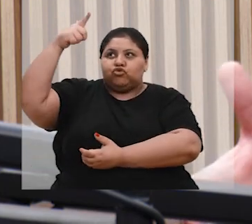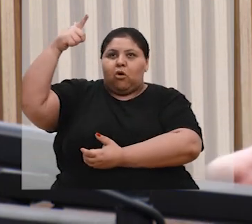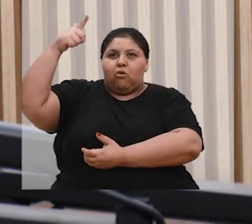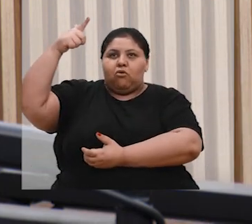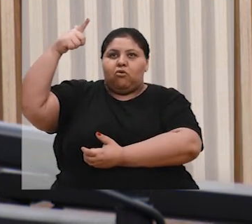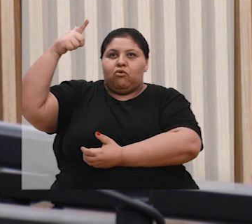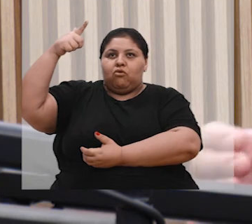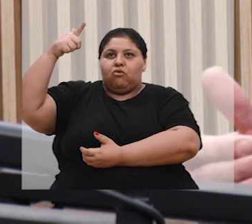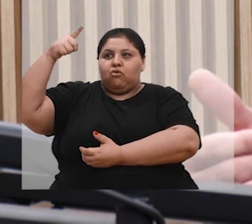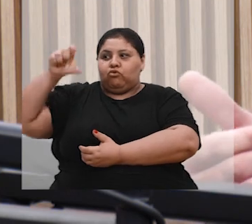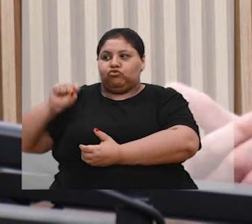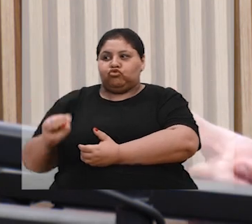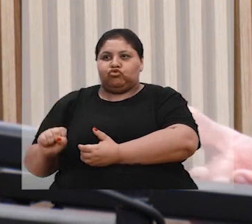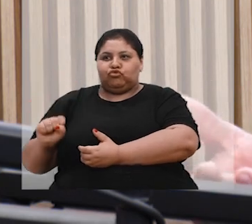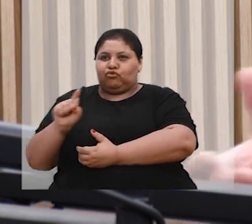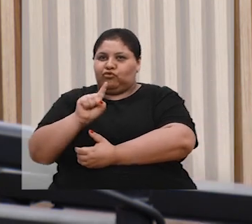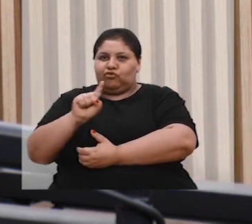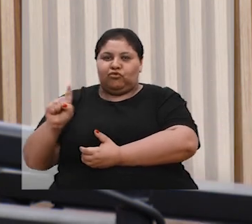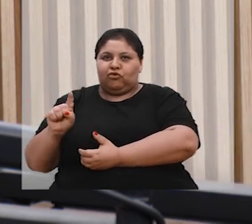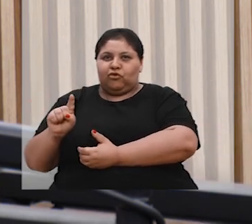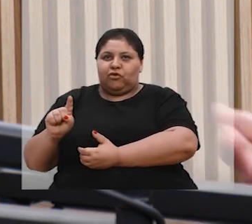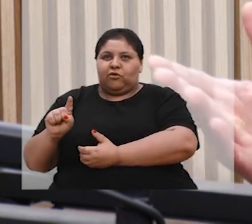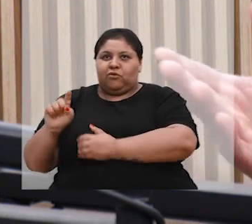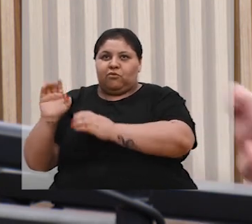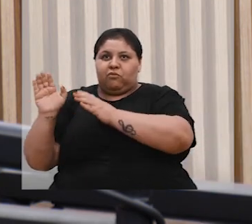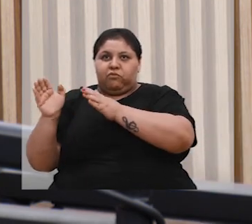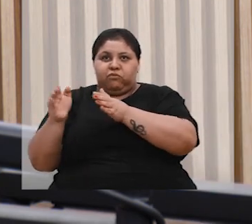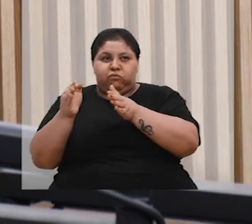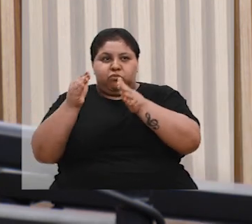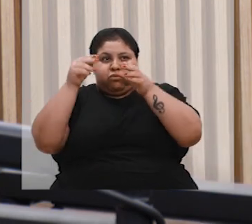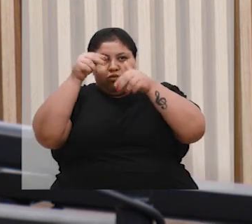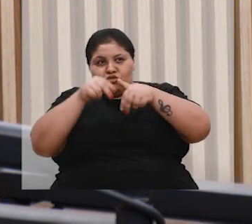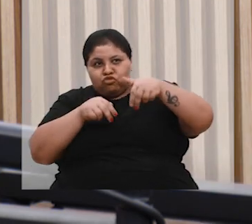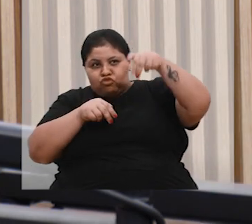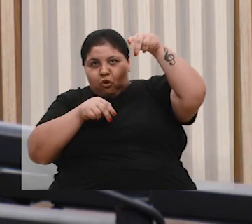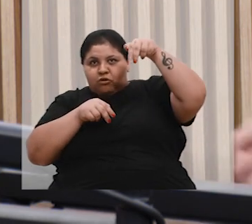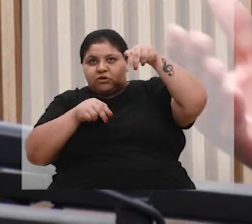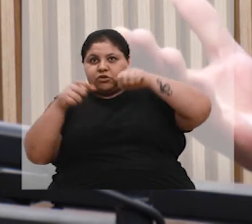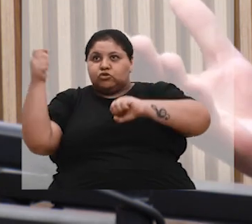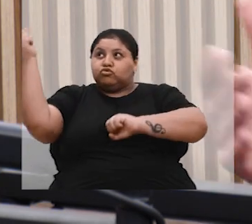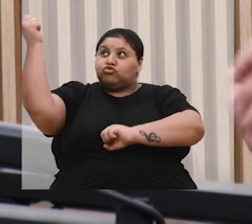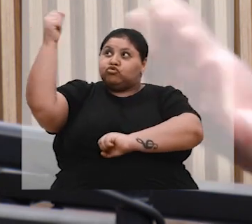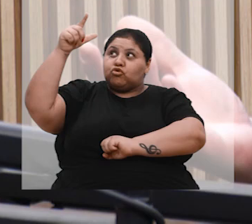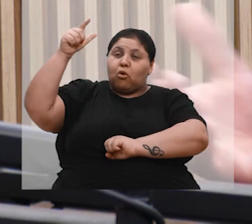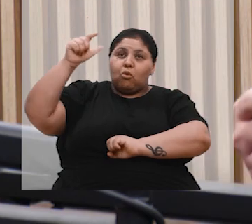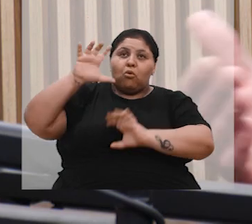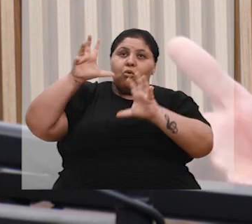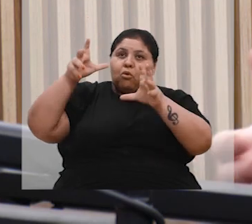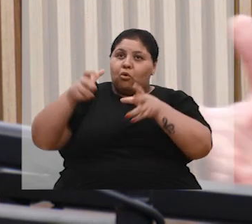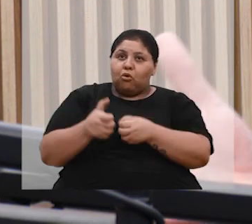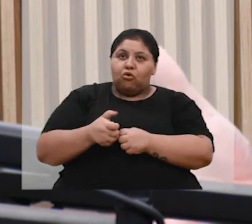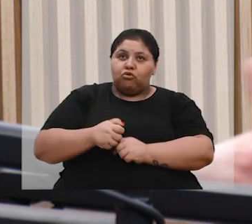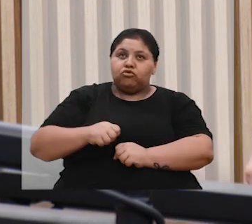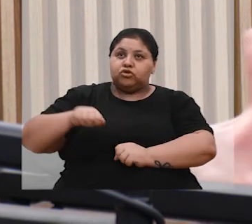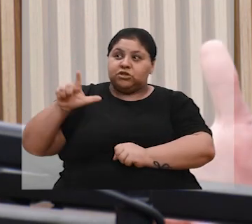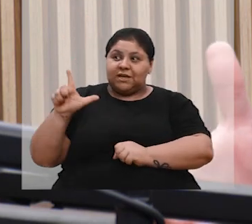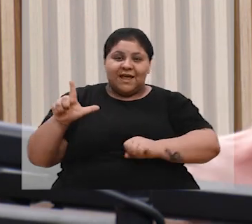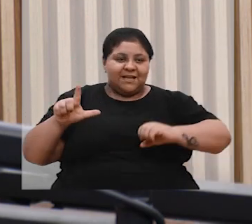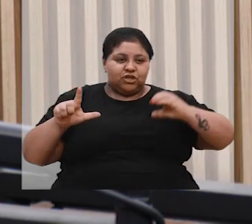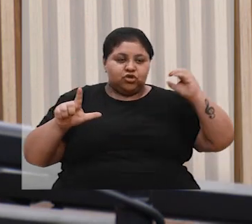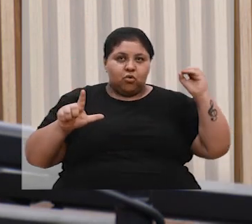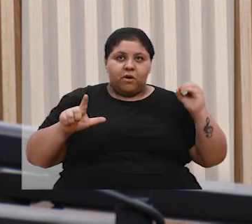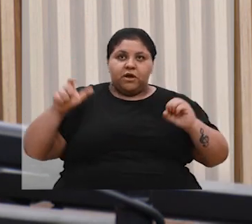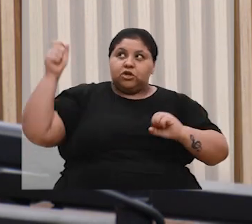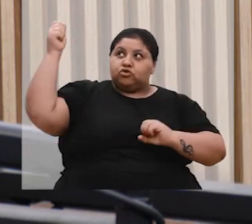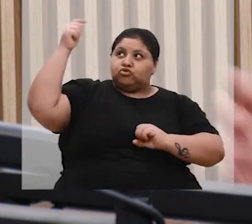não bate no sul, então ele aponta o prédio em direção ao norte, né? Que é o sol pleno, né? De leste a oeste é o sol